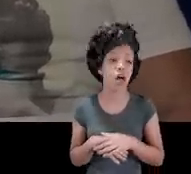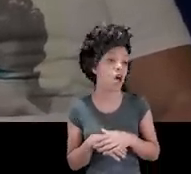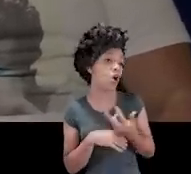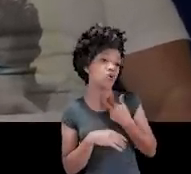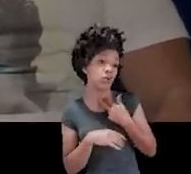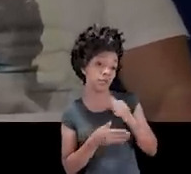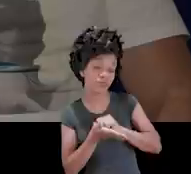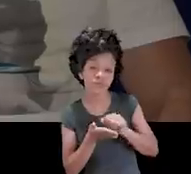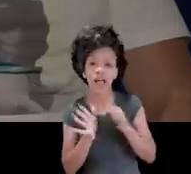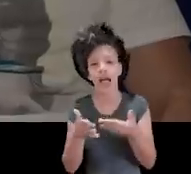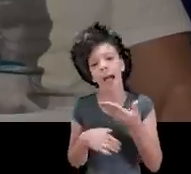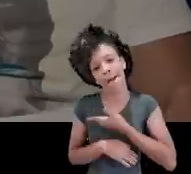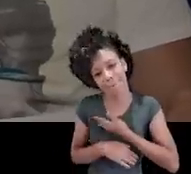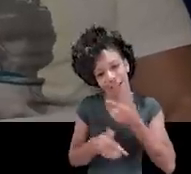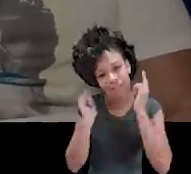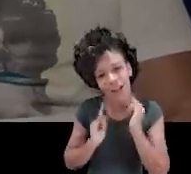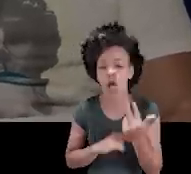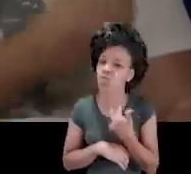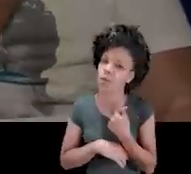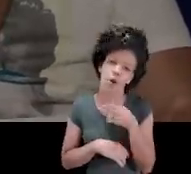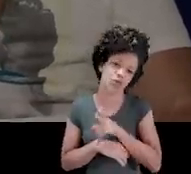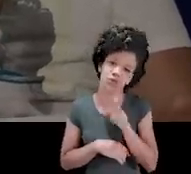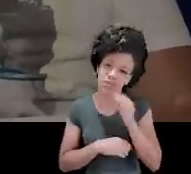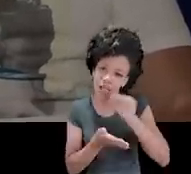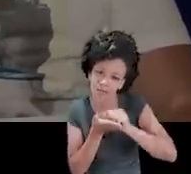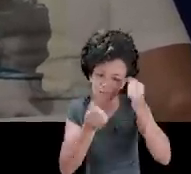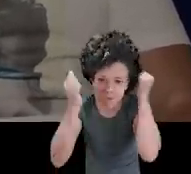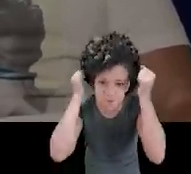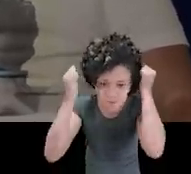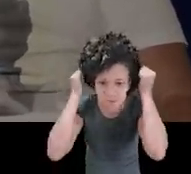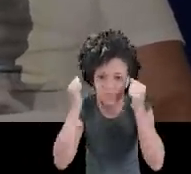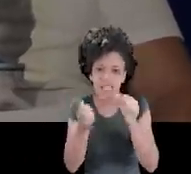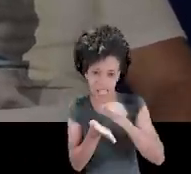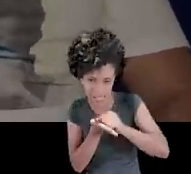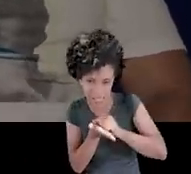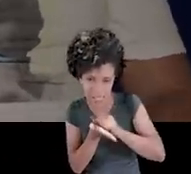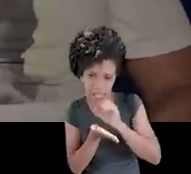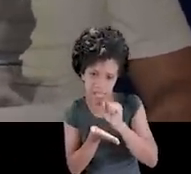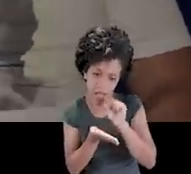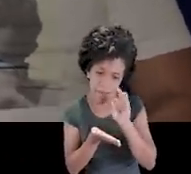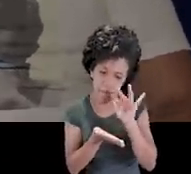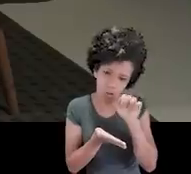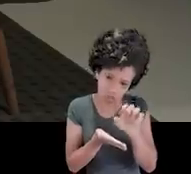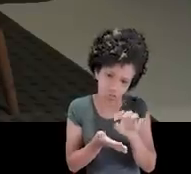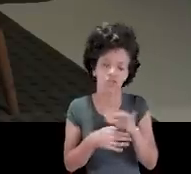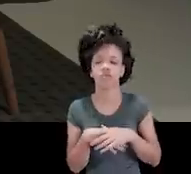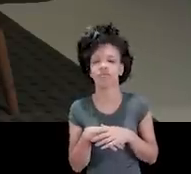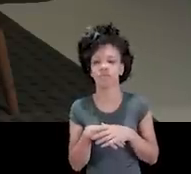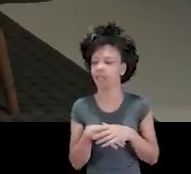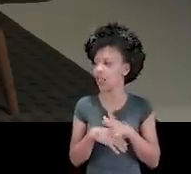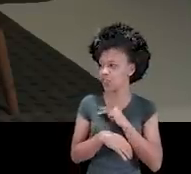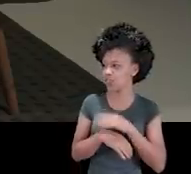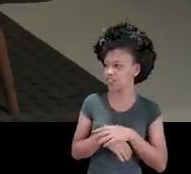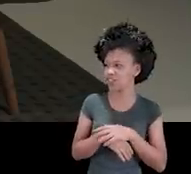usar sabonete. Amigas, carecas, não pode usar sabonete, tá? Tem que usar shampoo. Não, pra falar a verdade, agora eu você engordou